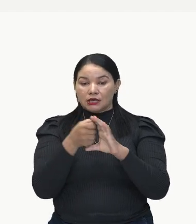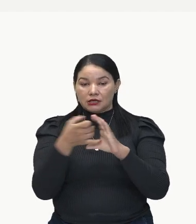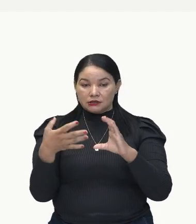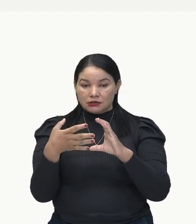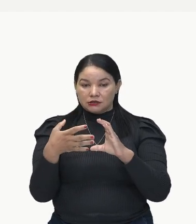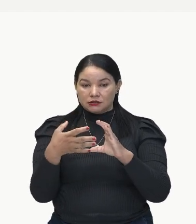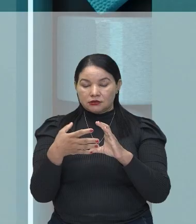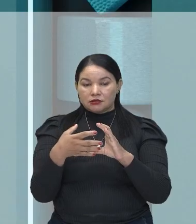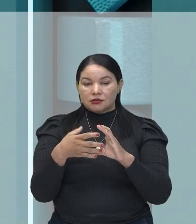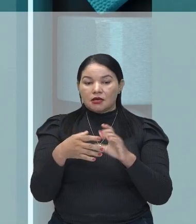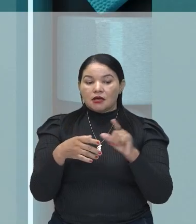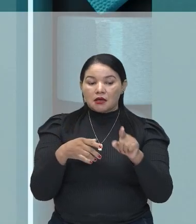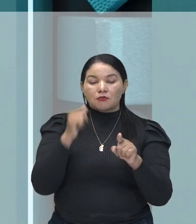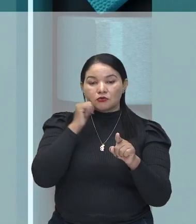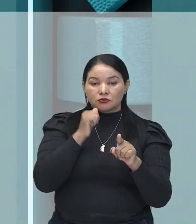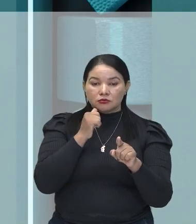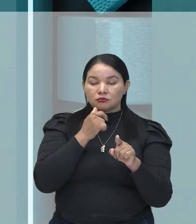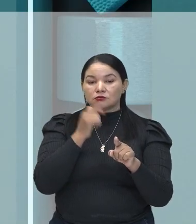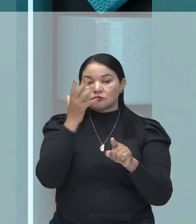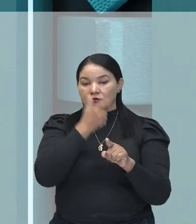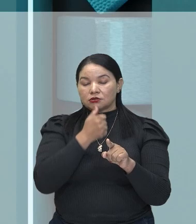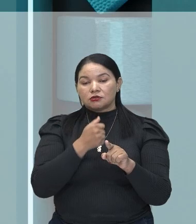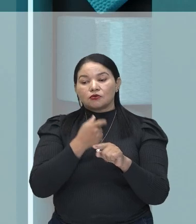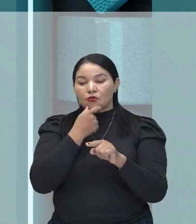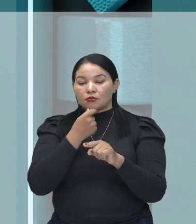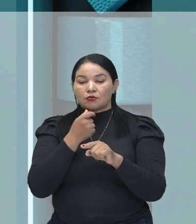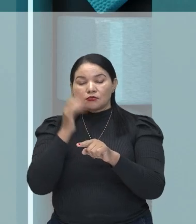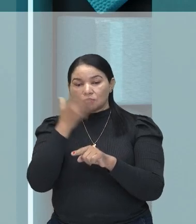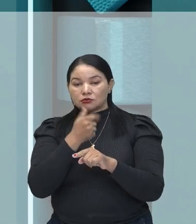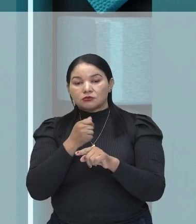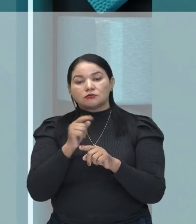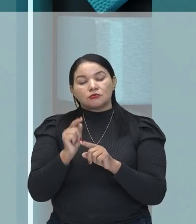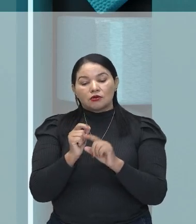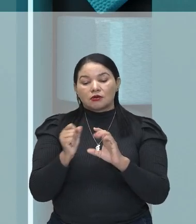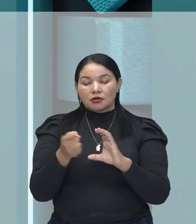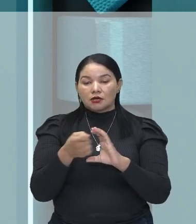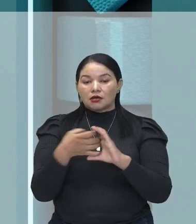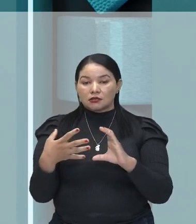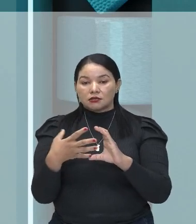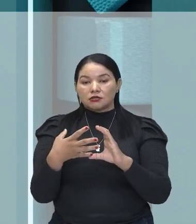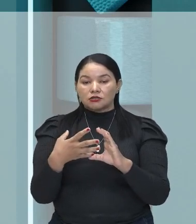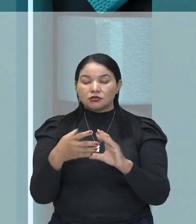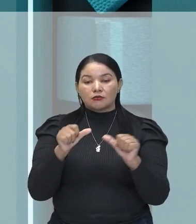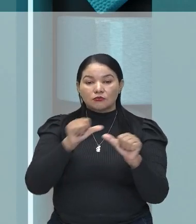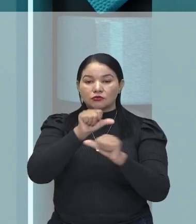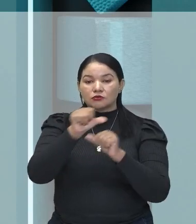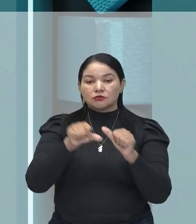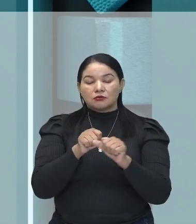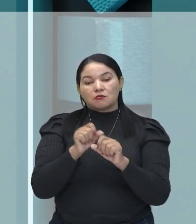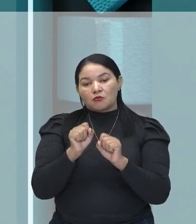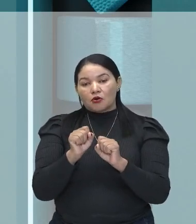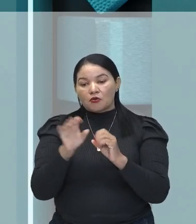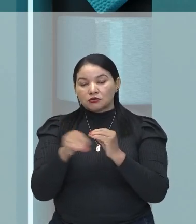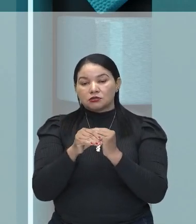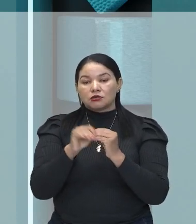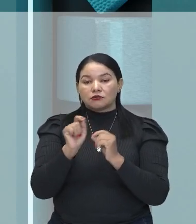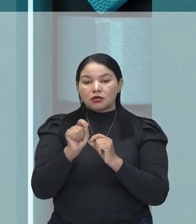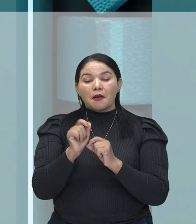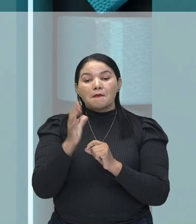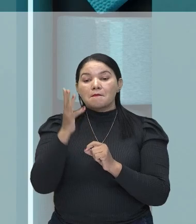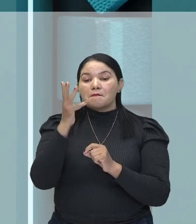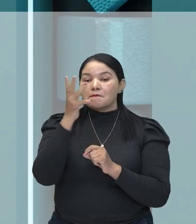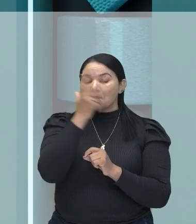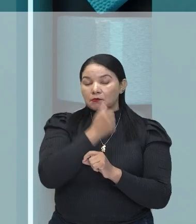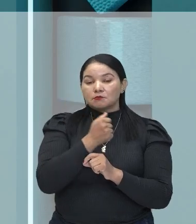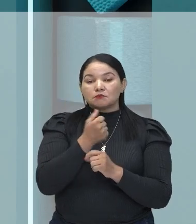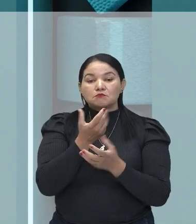bonita, e eu posso também colocar um advérbio para modificar. Ele é muito bonito. Percebam que eu estou modificando, nesse caso,